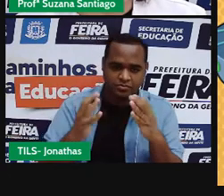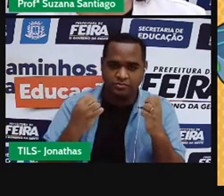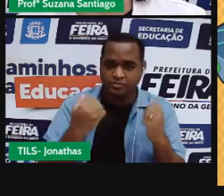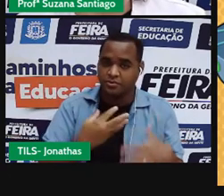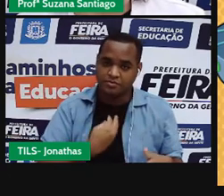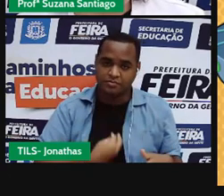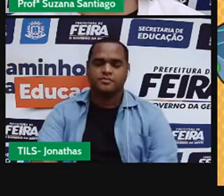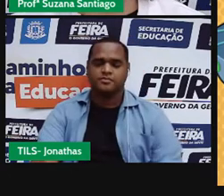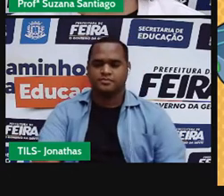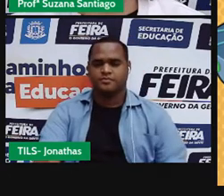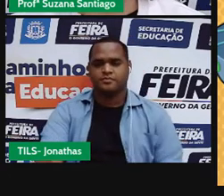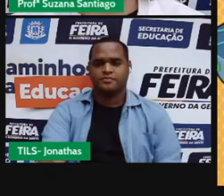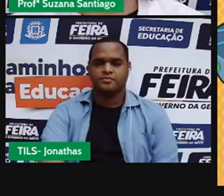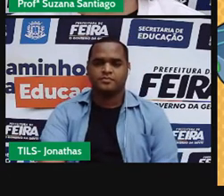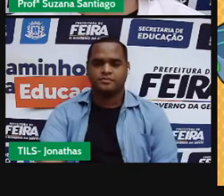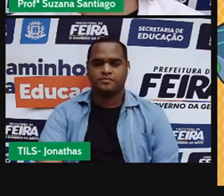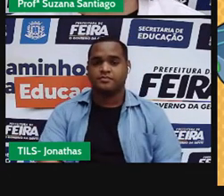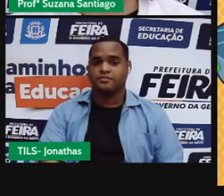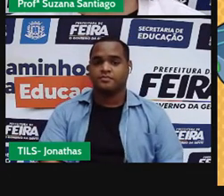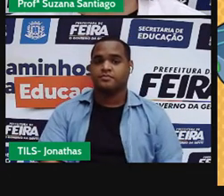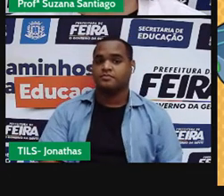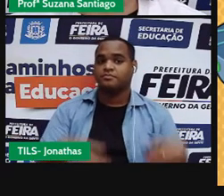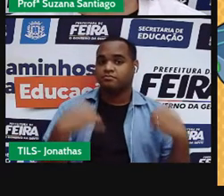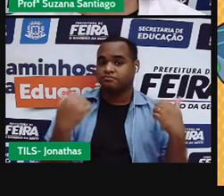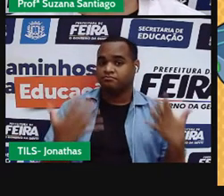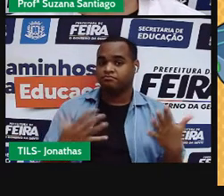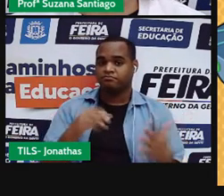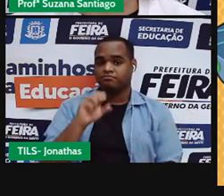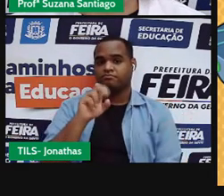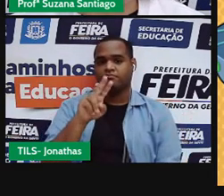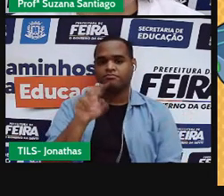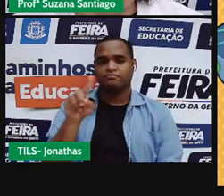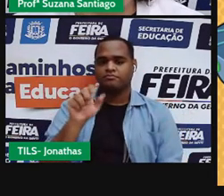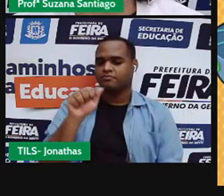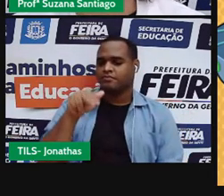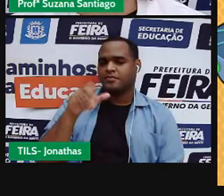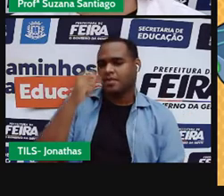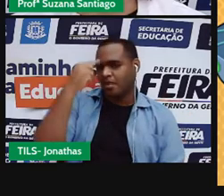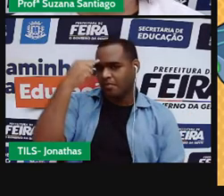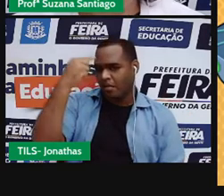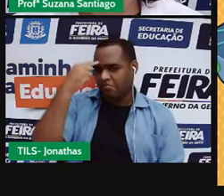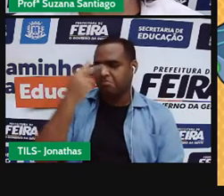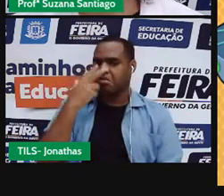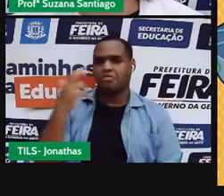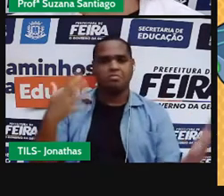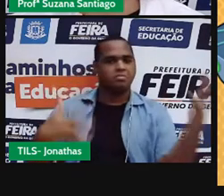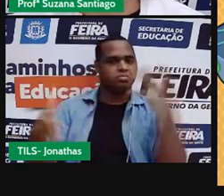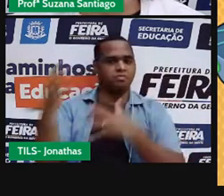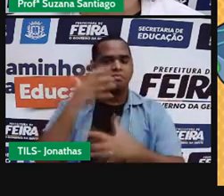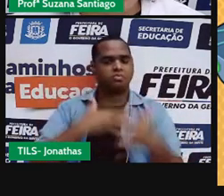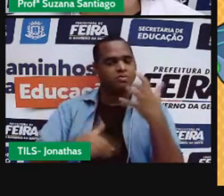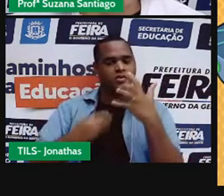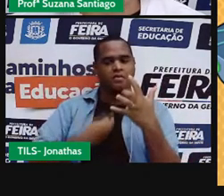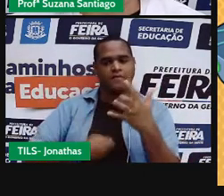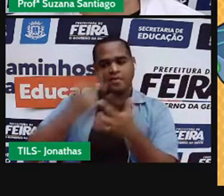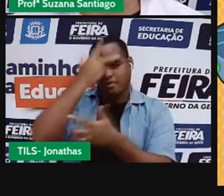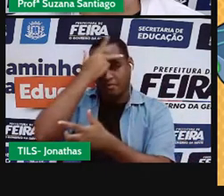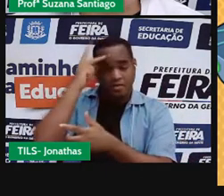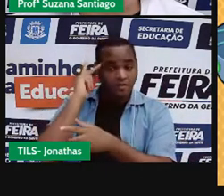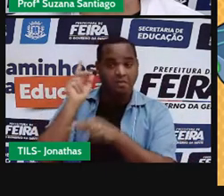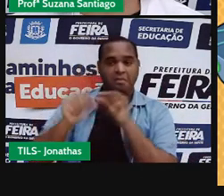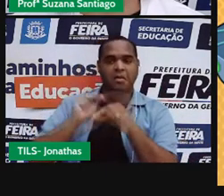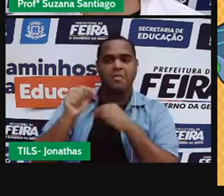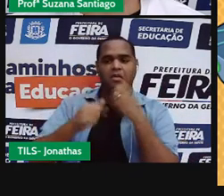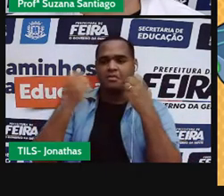fala hoje, né? Então, Suzana, imagina o transtorno que foi nessa época para essas pessoas que pegaram o